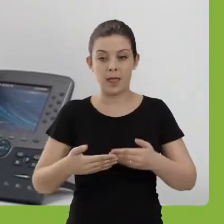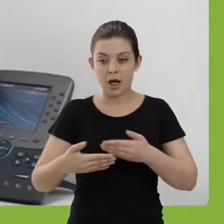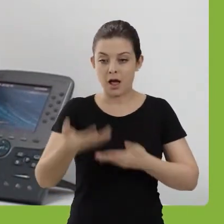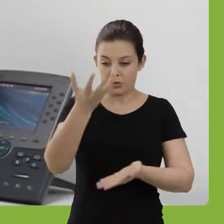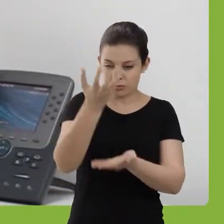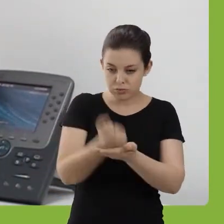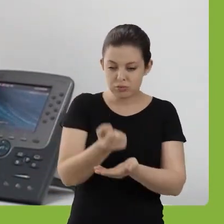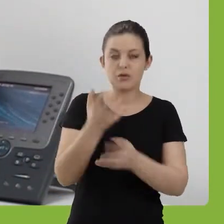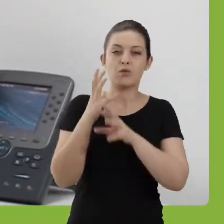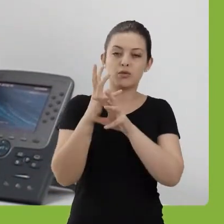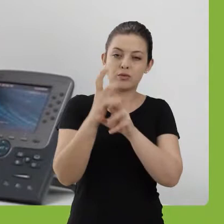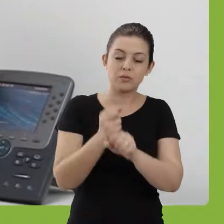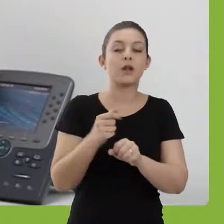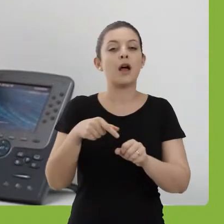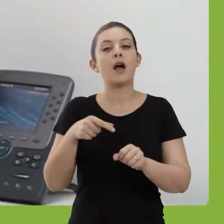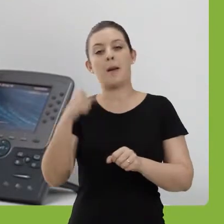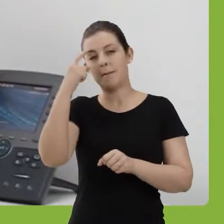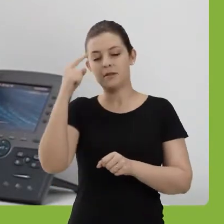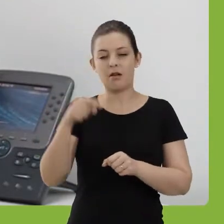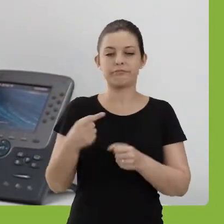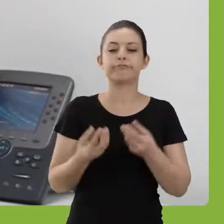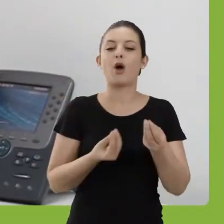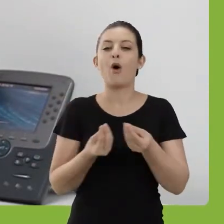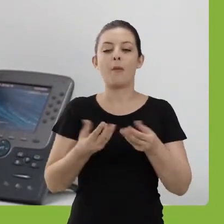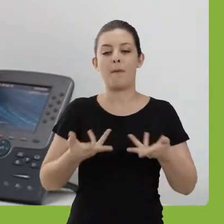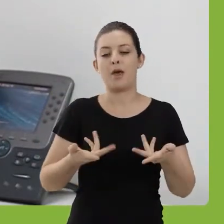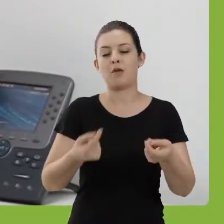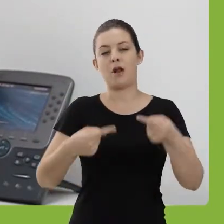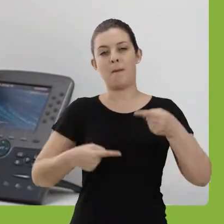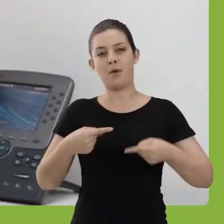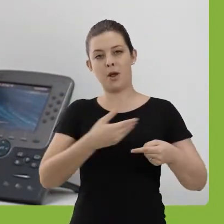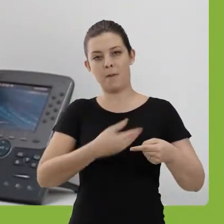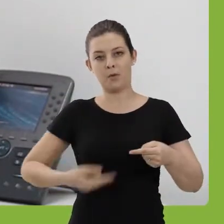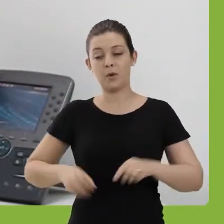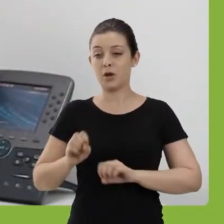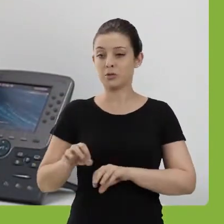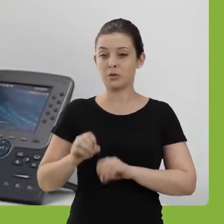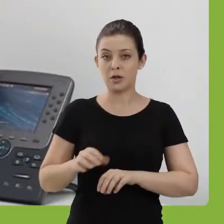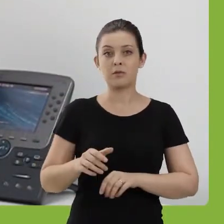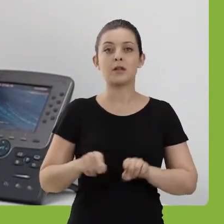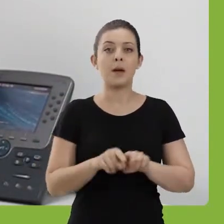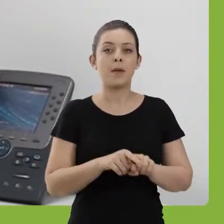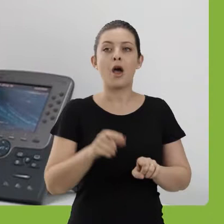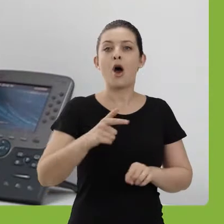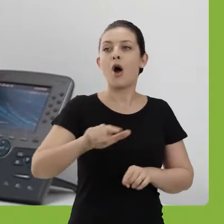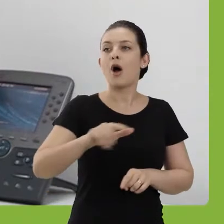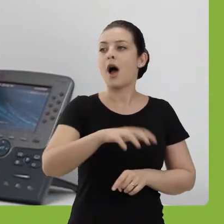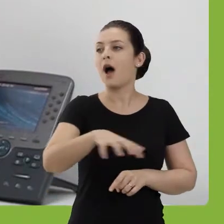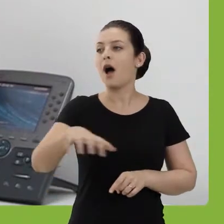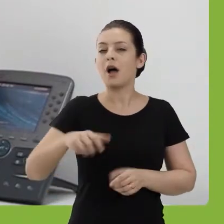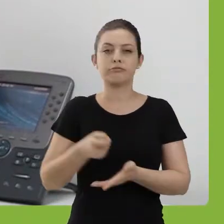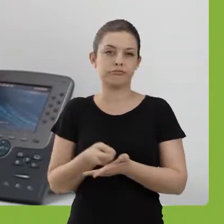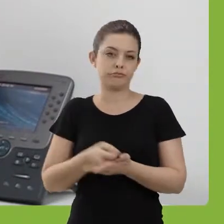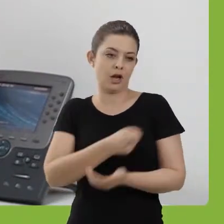desses dados nós podemos pensar em melhorar as políticas públicas, educacionais e de outros setores para garantir